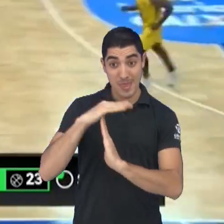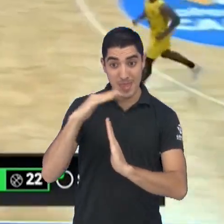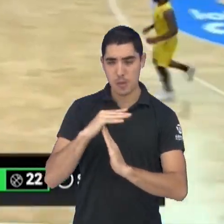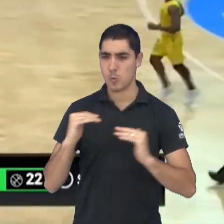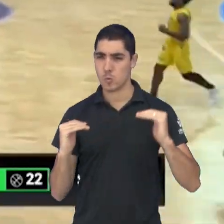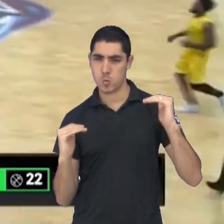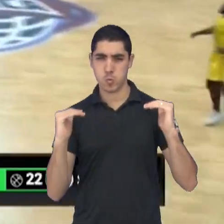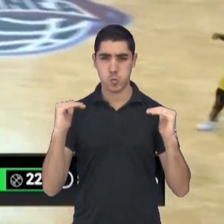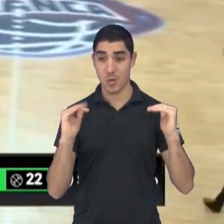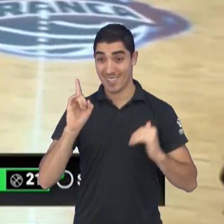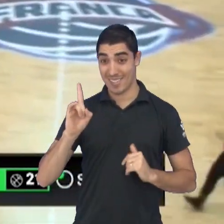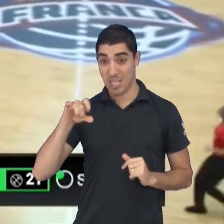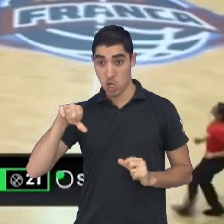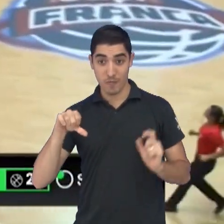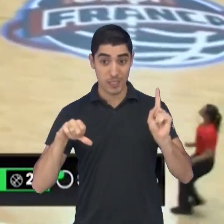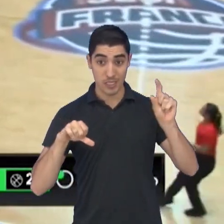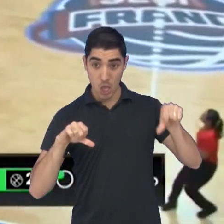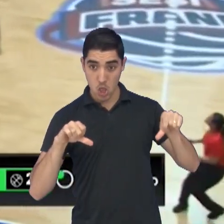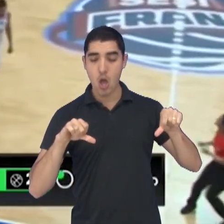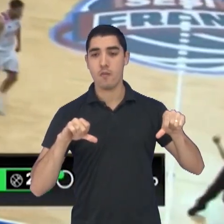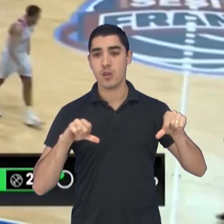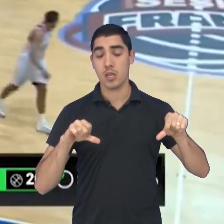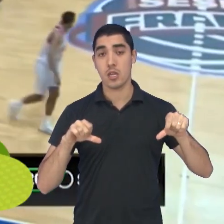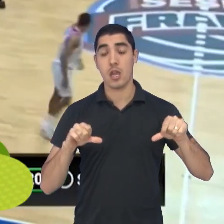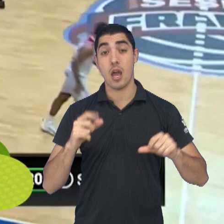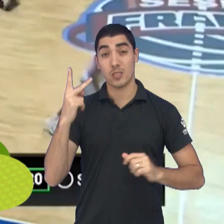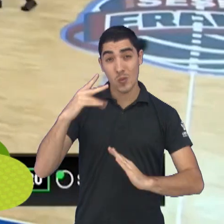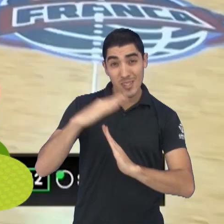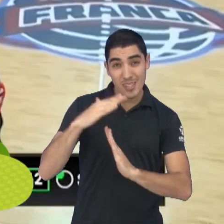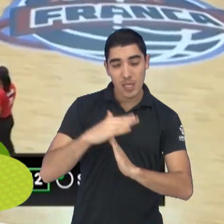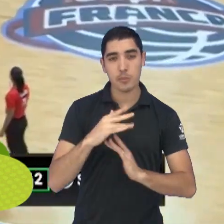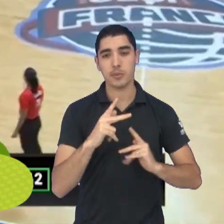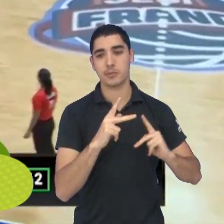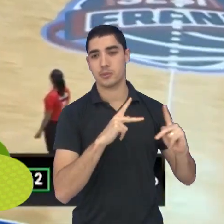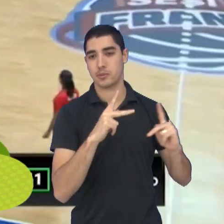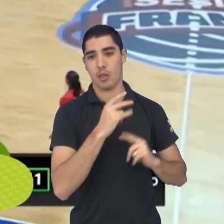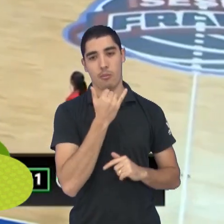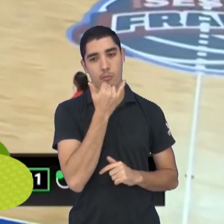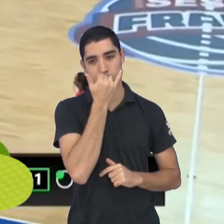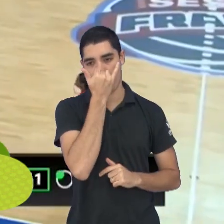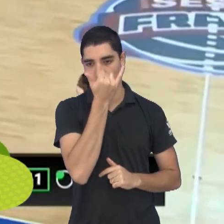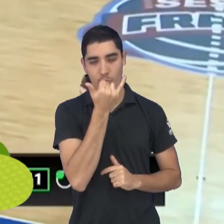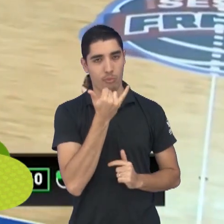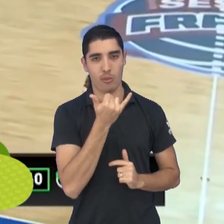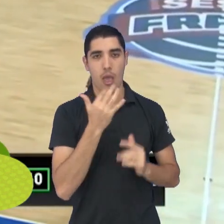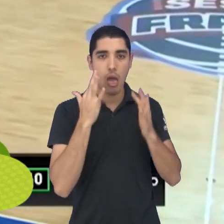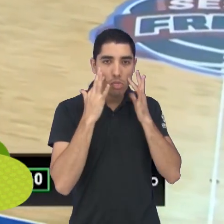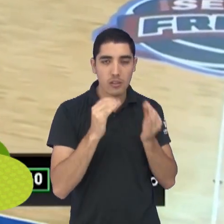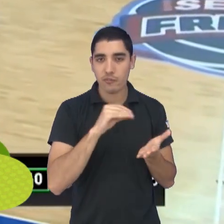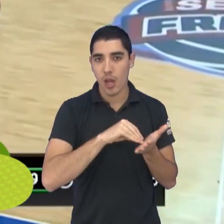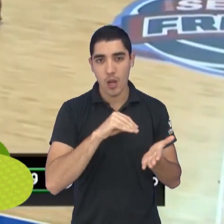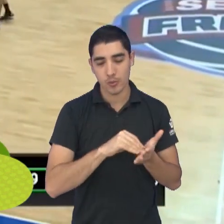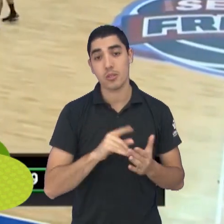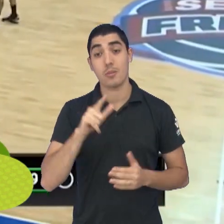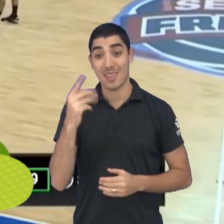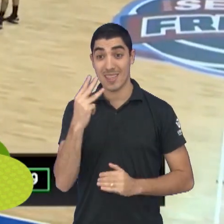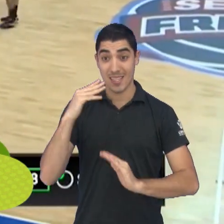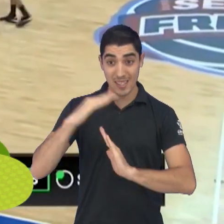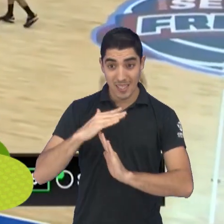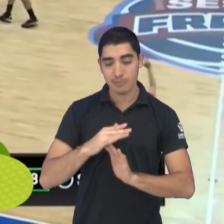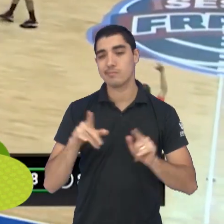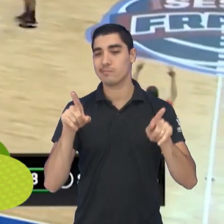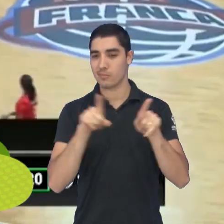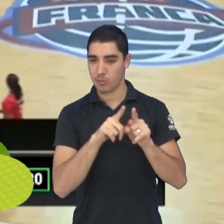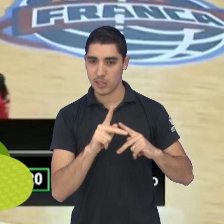equilibrado, 19-19, o segundo quarto aí o São José deu uma descambada aí no segundo quarto, depois do terceiro quarto também não